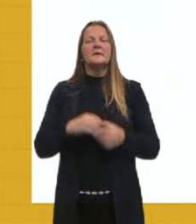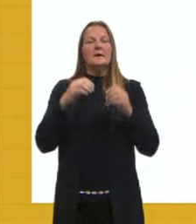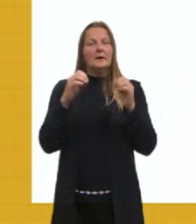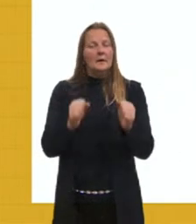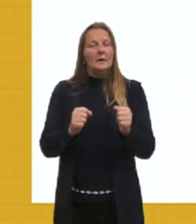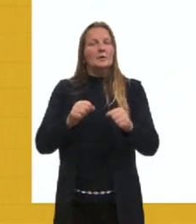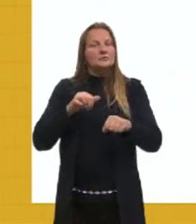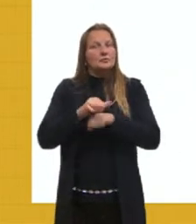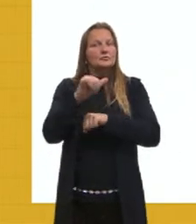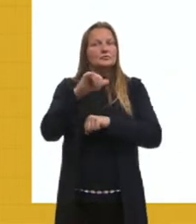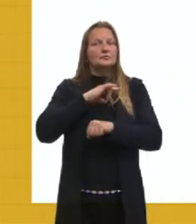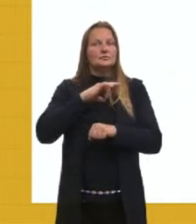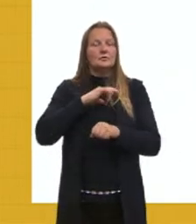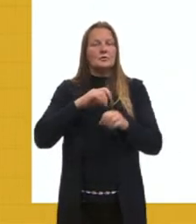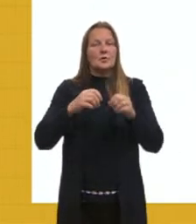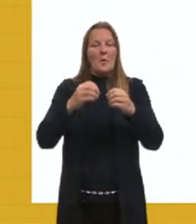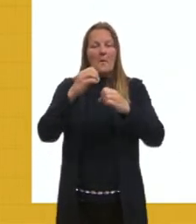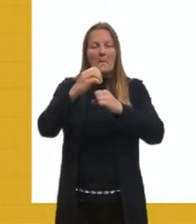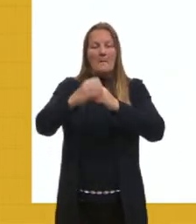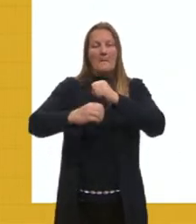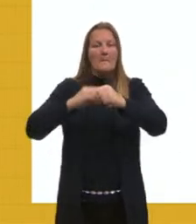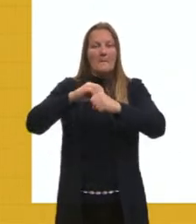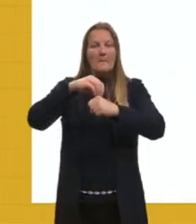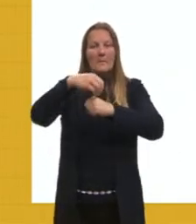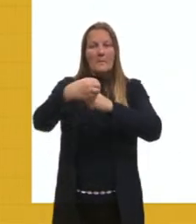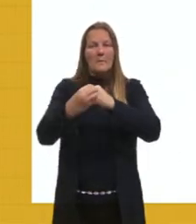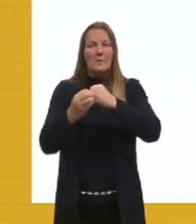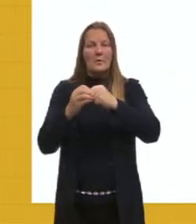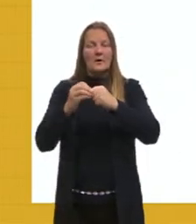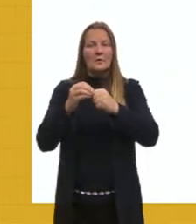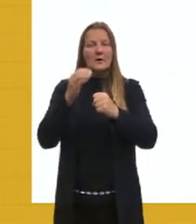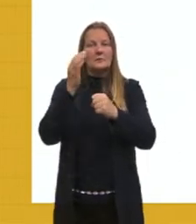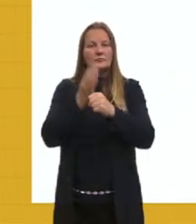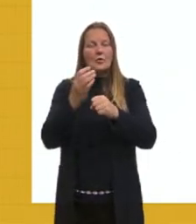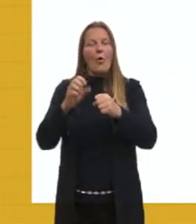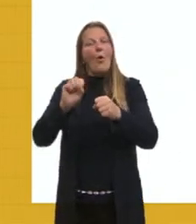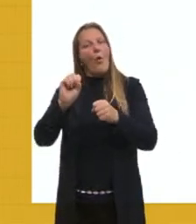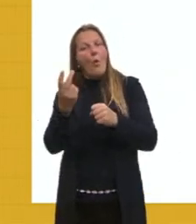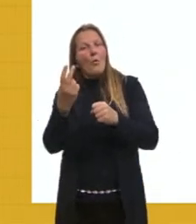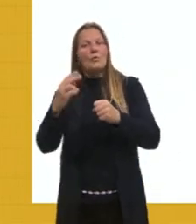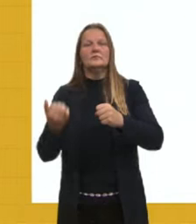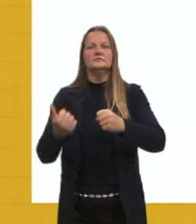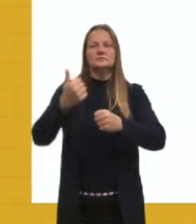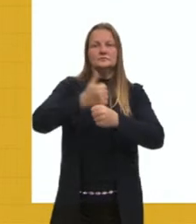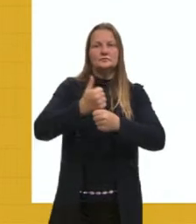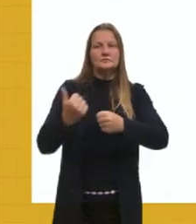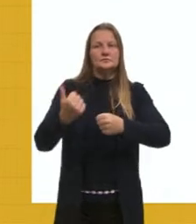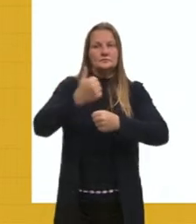podem ocorrer através da quebra da molécula ou da substituição de